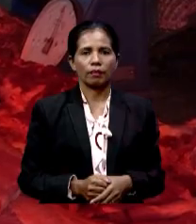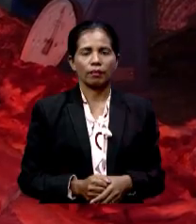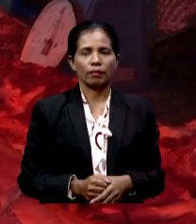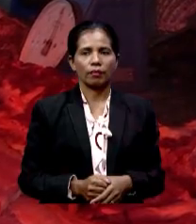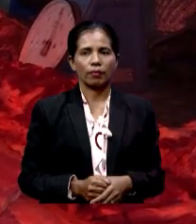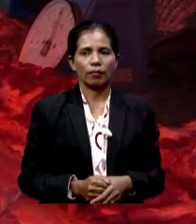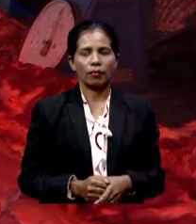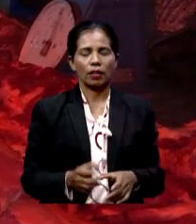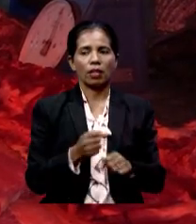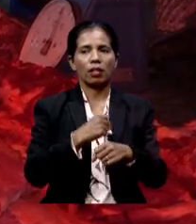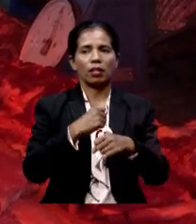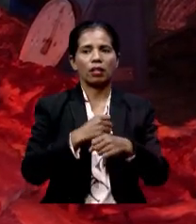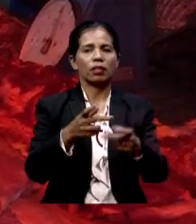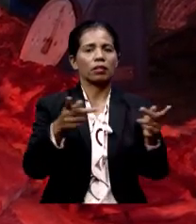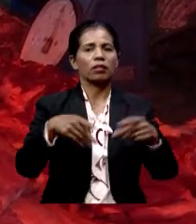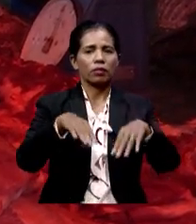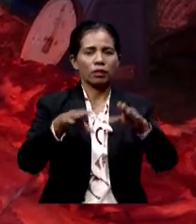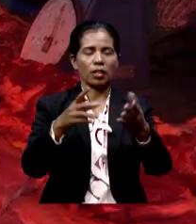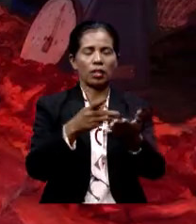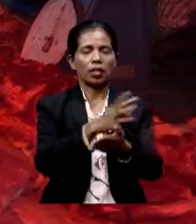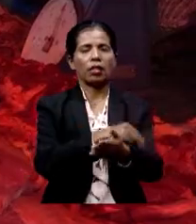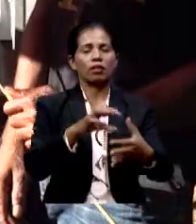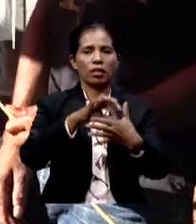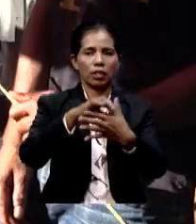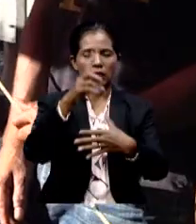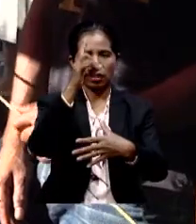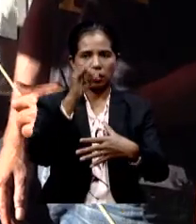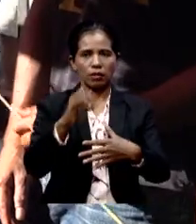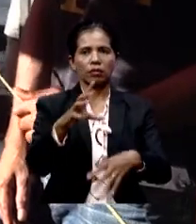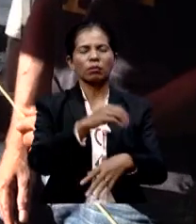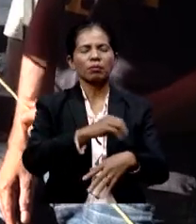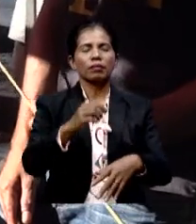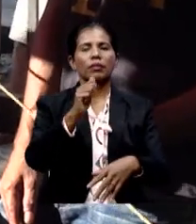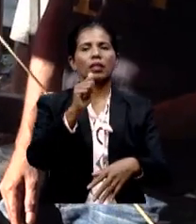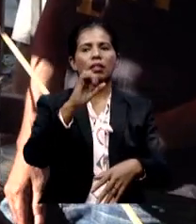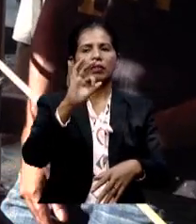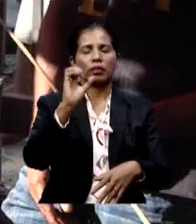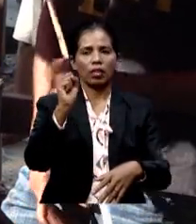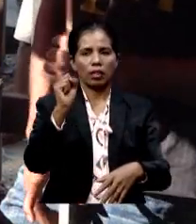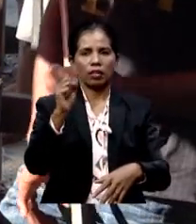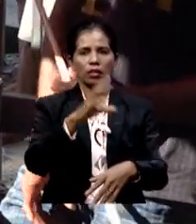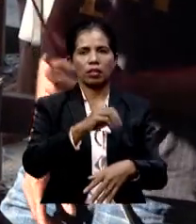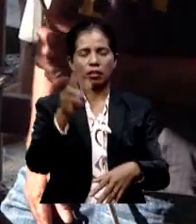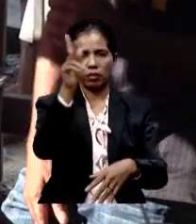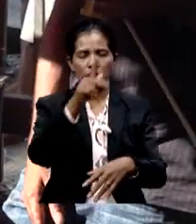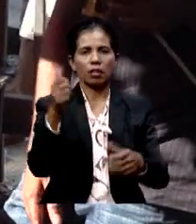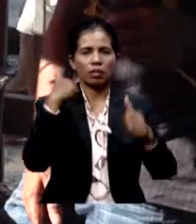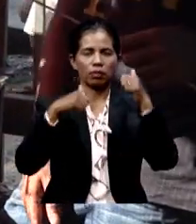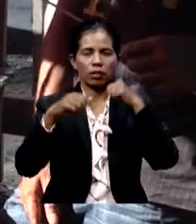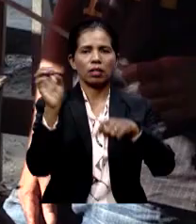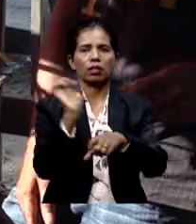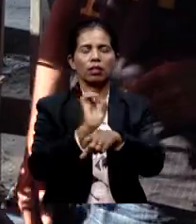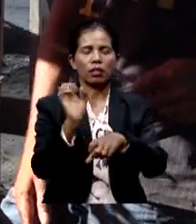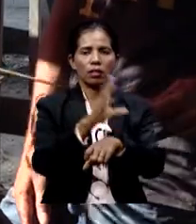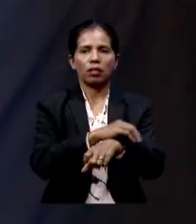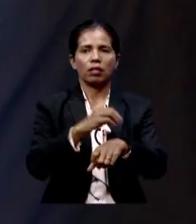Hafa in halo inspeção ba fatin fang nang iha capital Dili, inspetor geral autoridade inspeção fiscalização atividade econômica